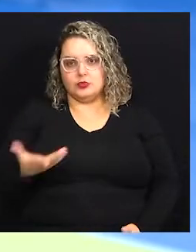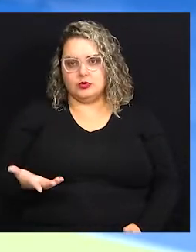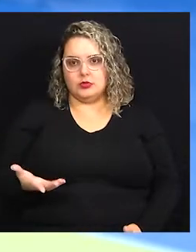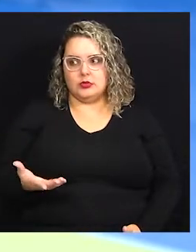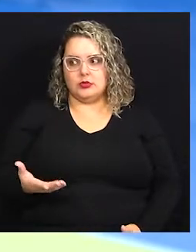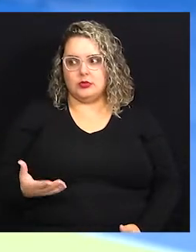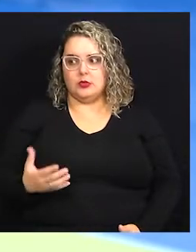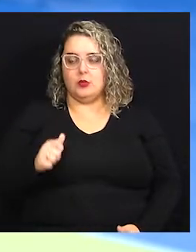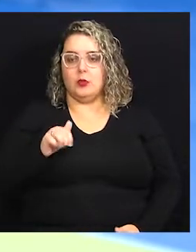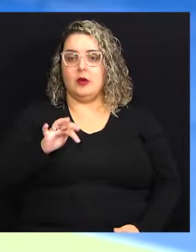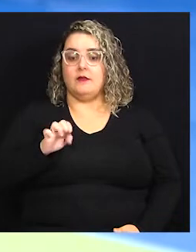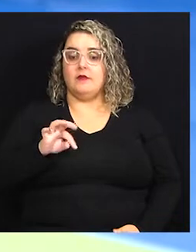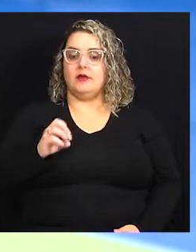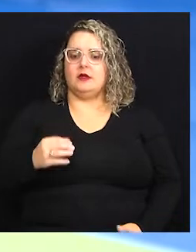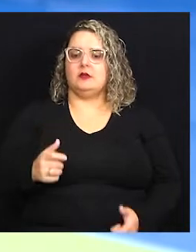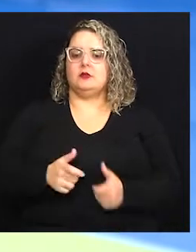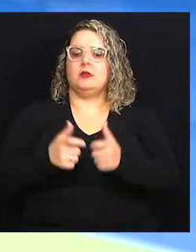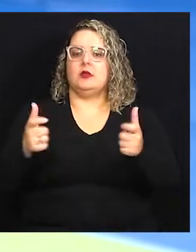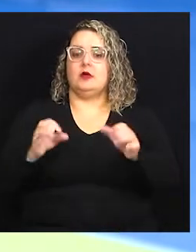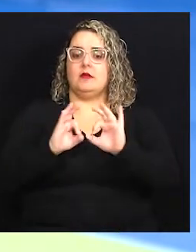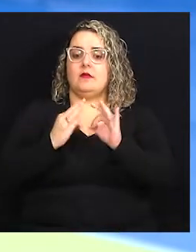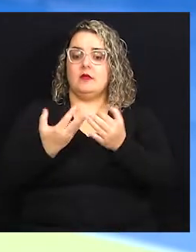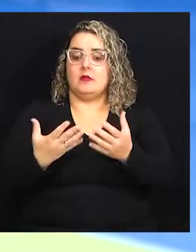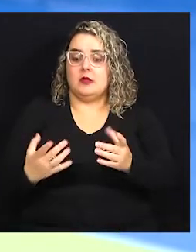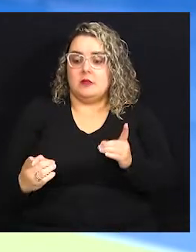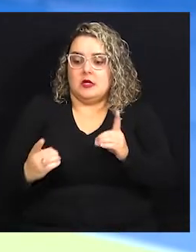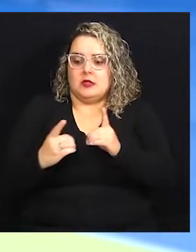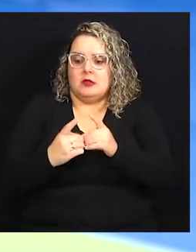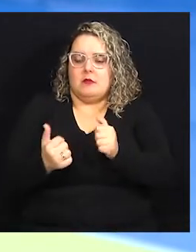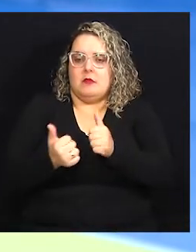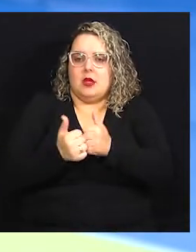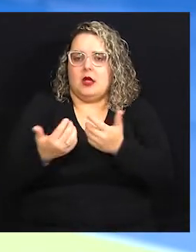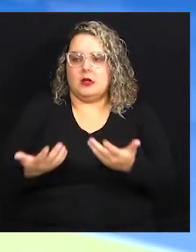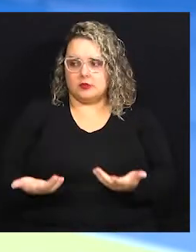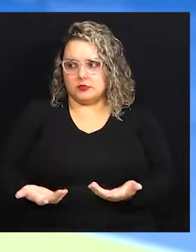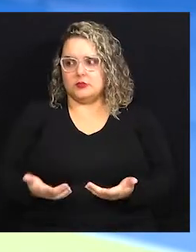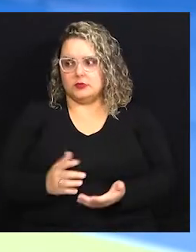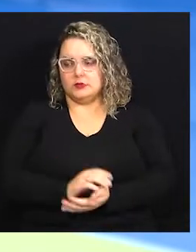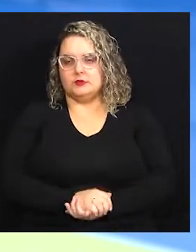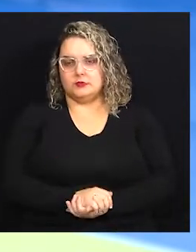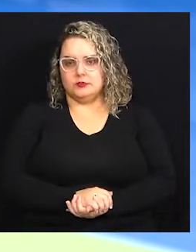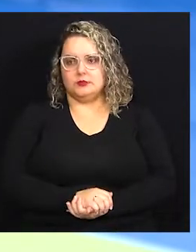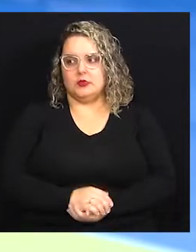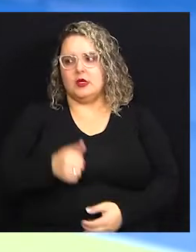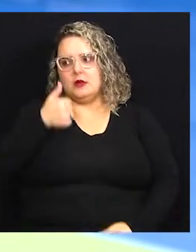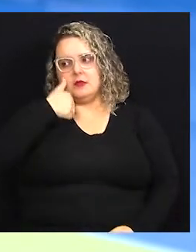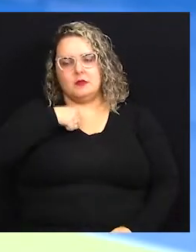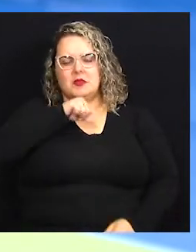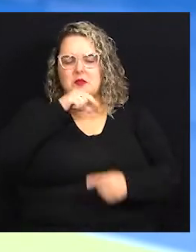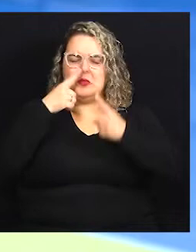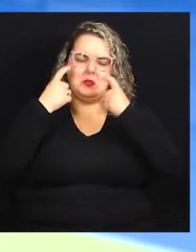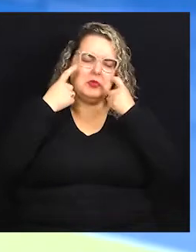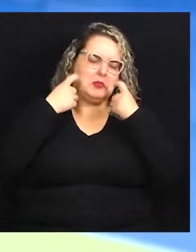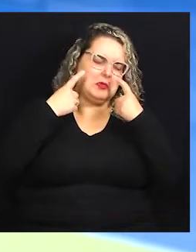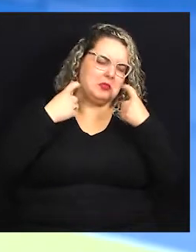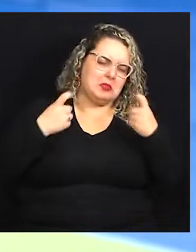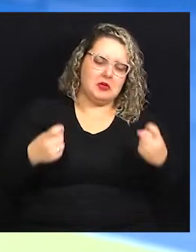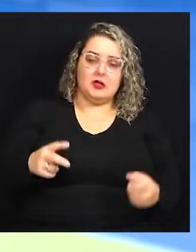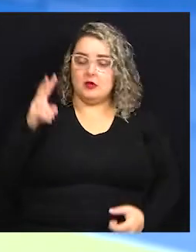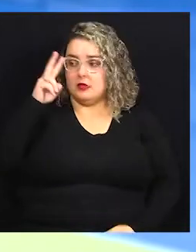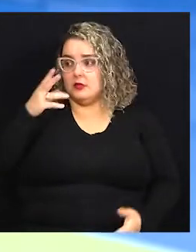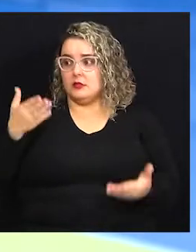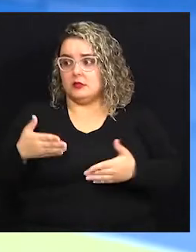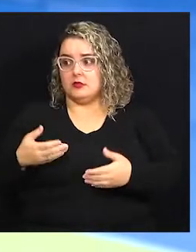muito maior, a família era muito mais próximo da gente. Então a minha mãe chorava muito. Eu lembro como hoje, fazendo a minha